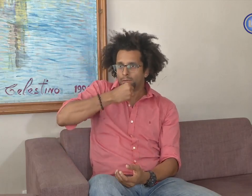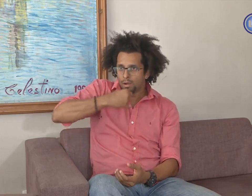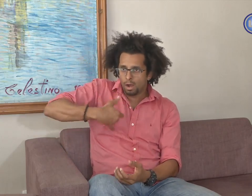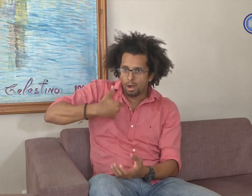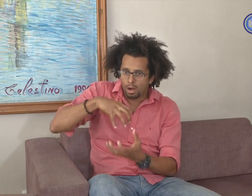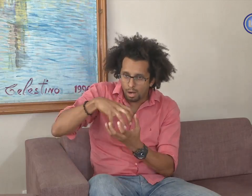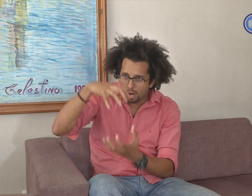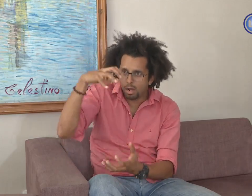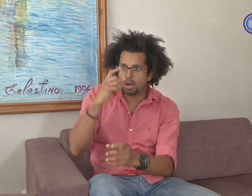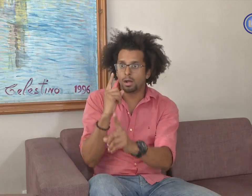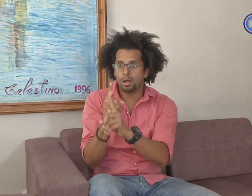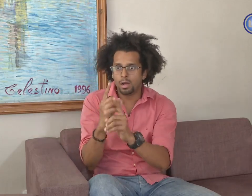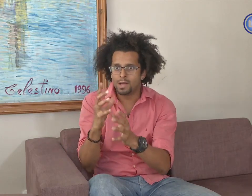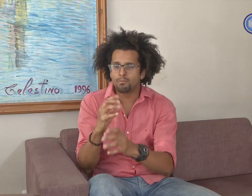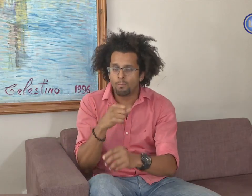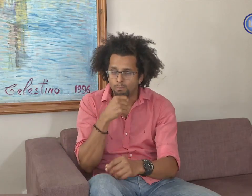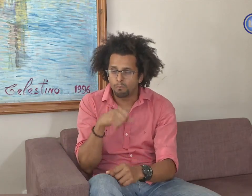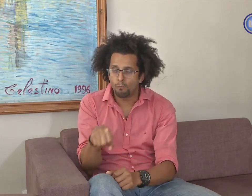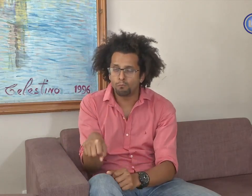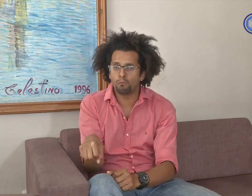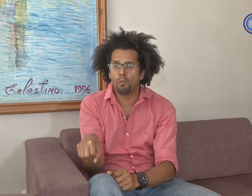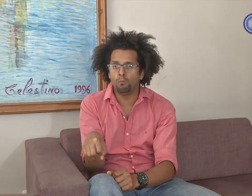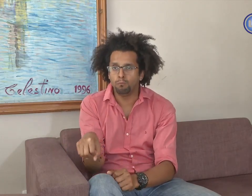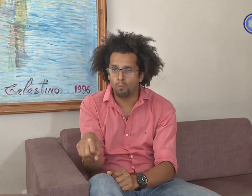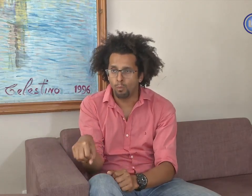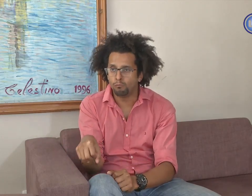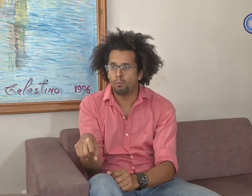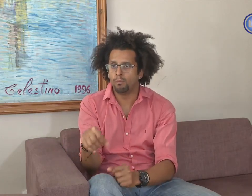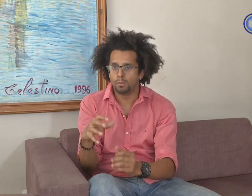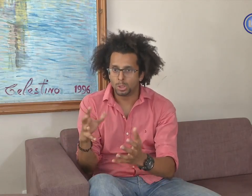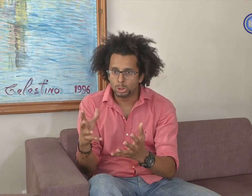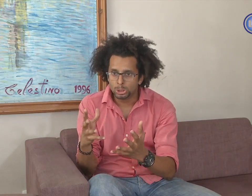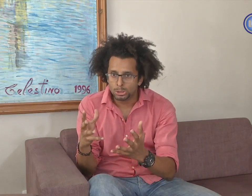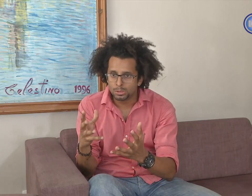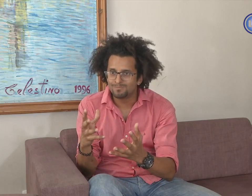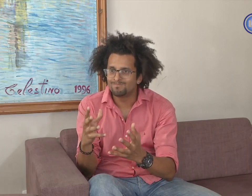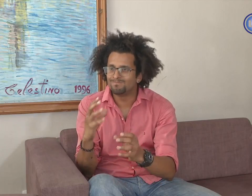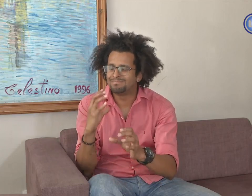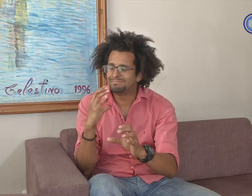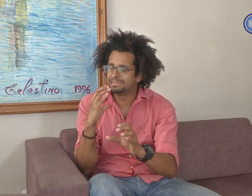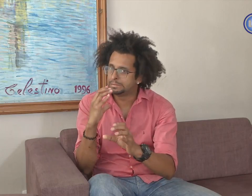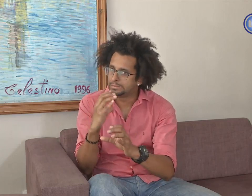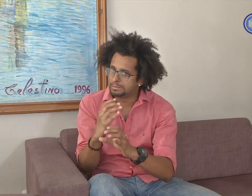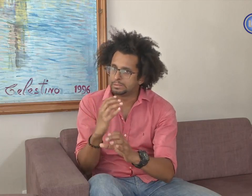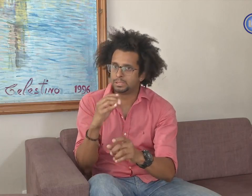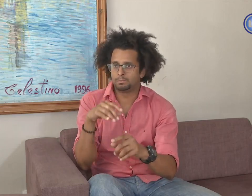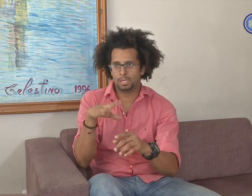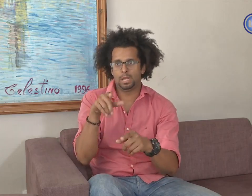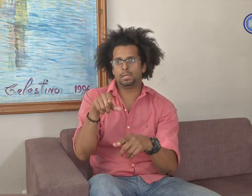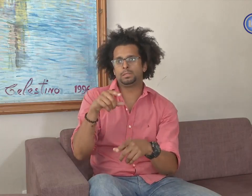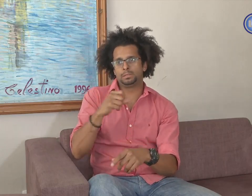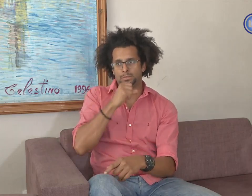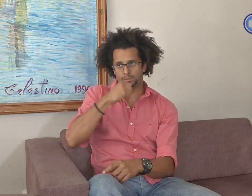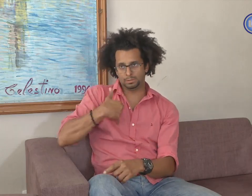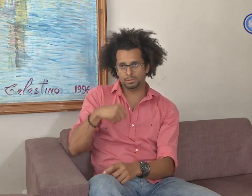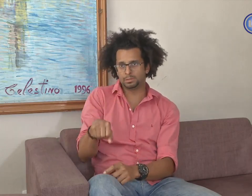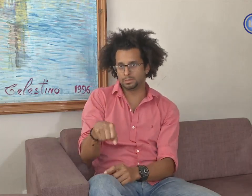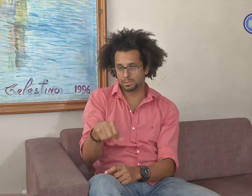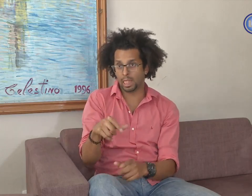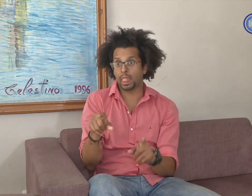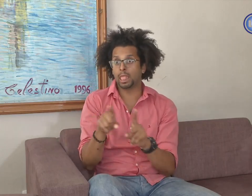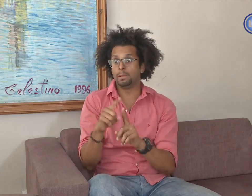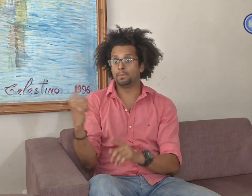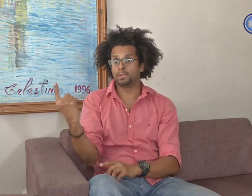pessoas idosas. Eles não conseguem me entender perfeitamente bem. É muito difícil, mais com